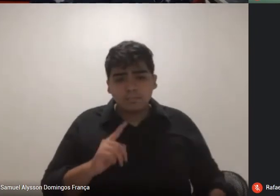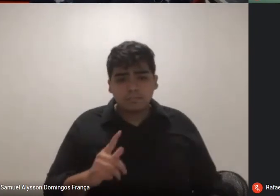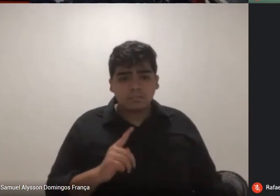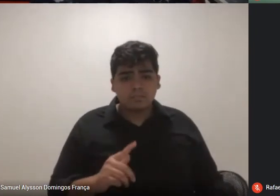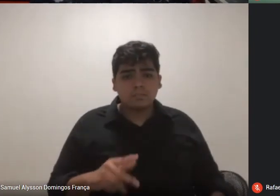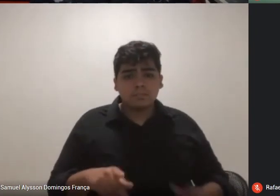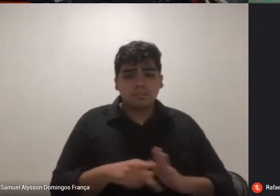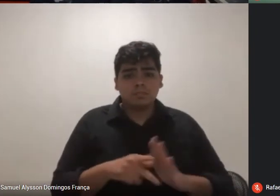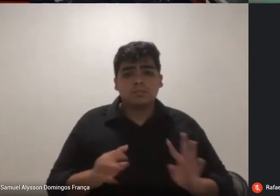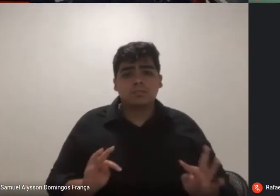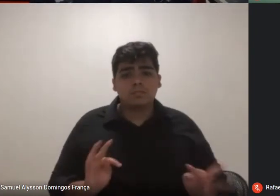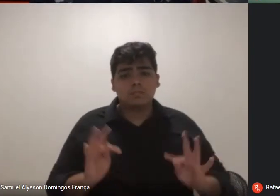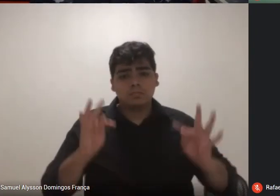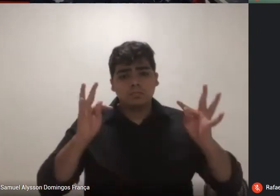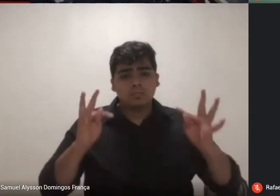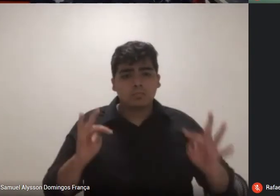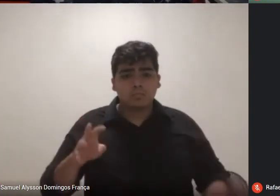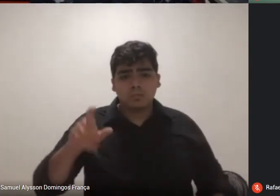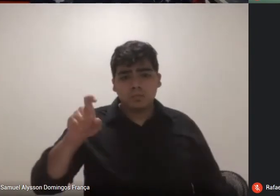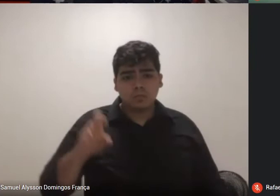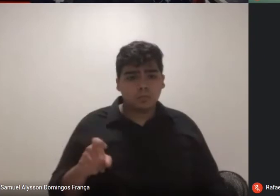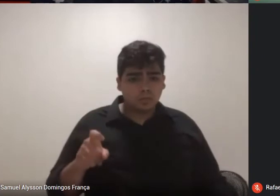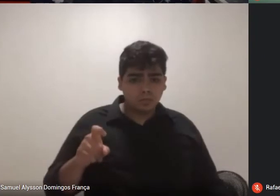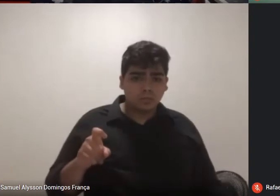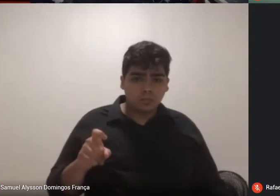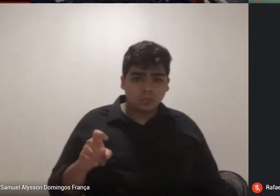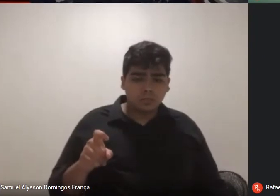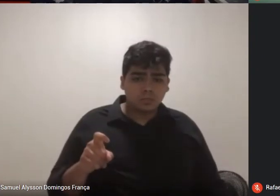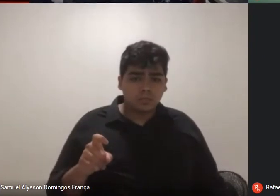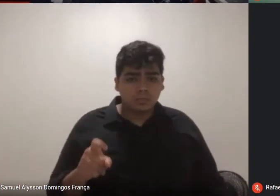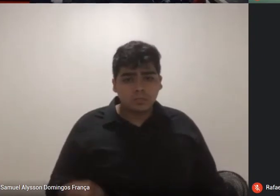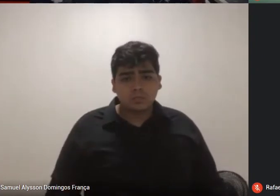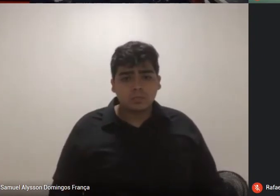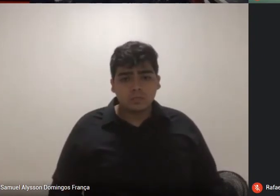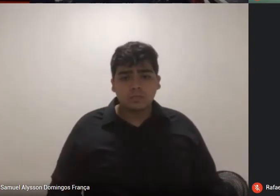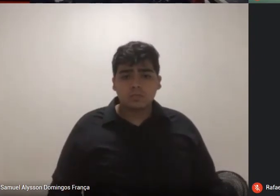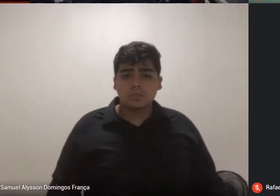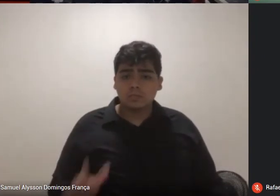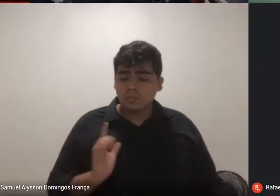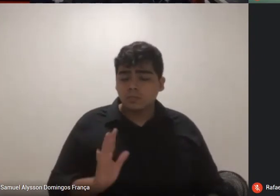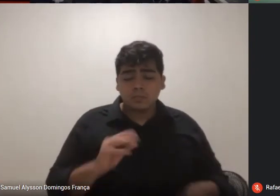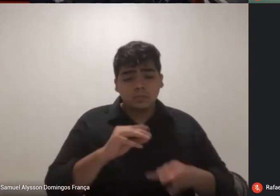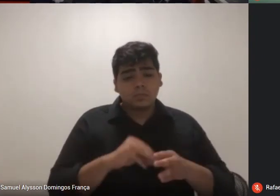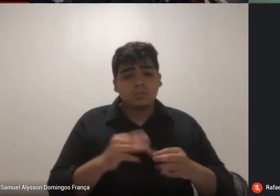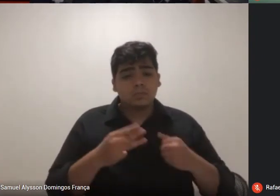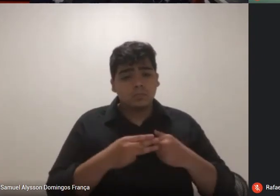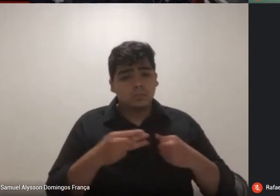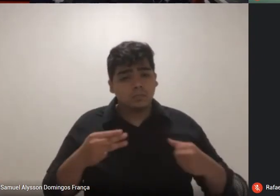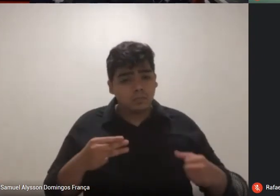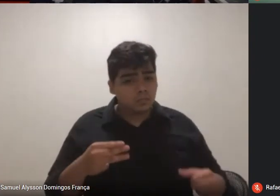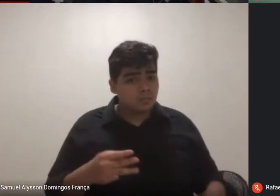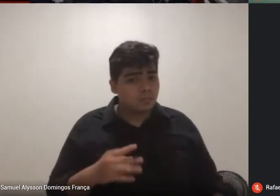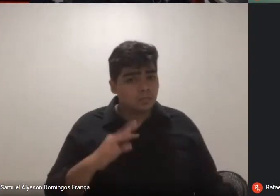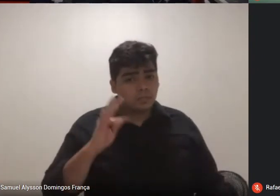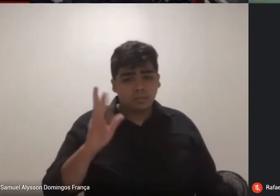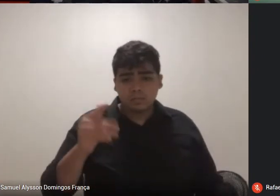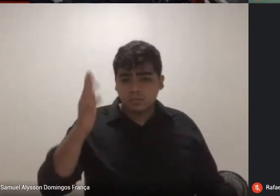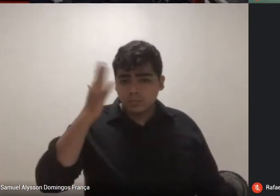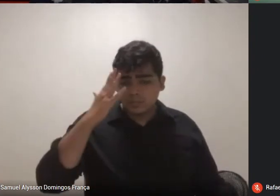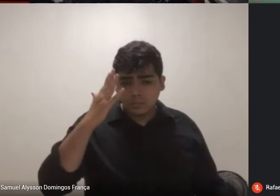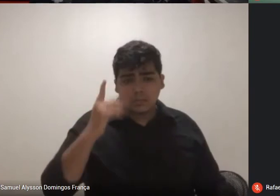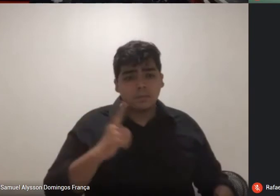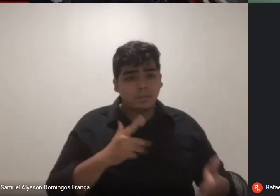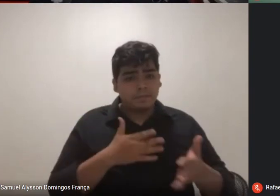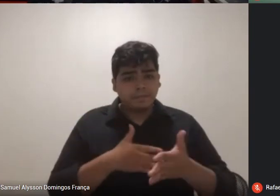na tecnologia GIS, geoprocessamento, e tecnologia BIM. Dentro de um mestrado, como todo mundo sabe, existem diversas limitações,